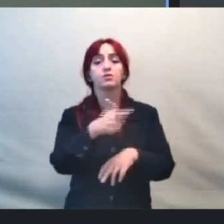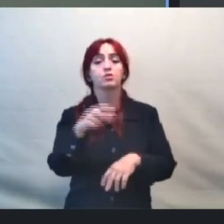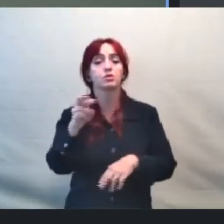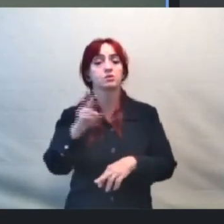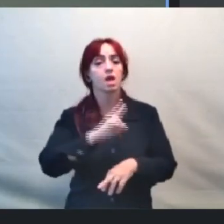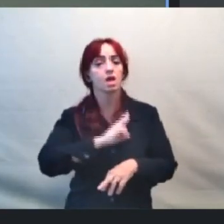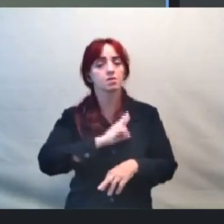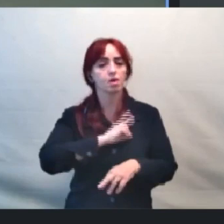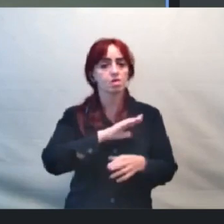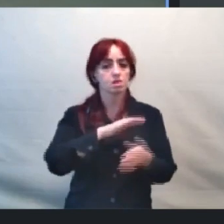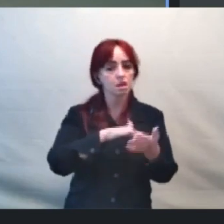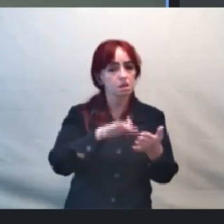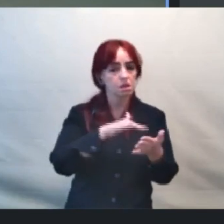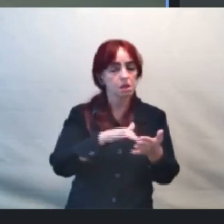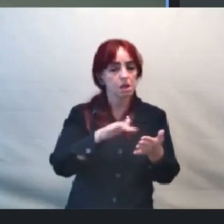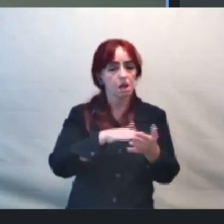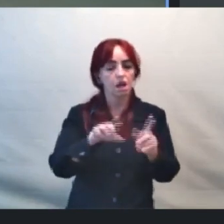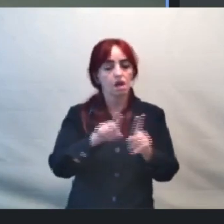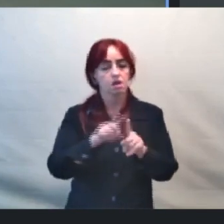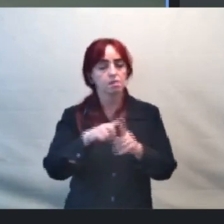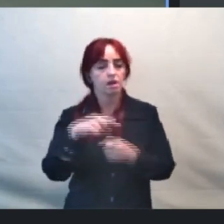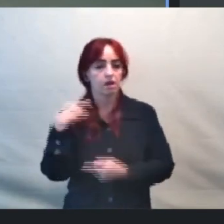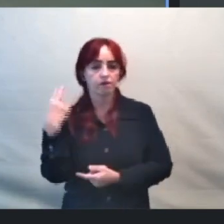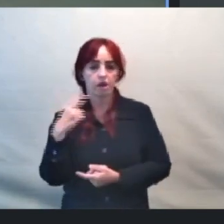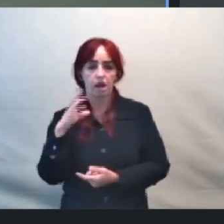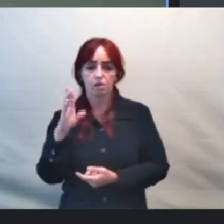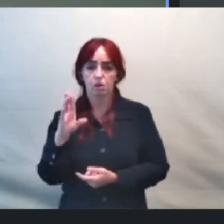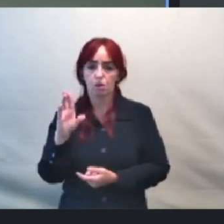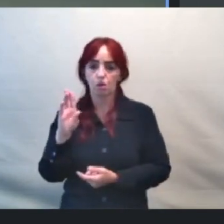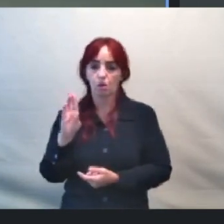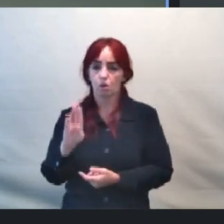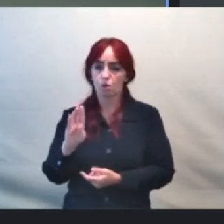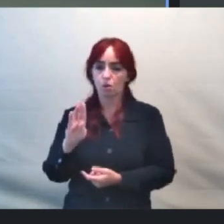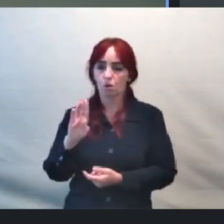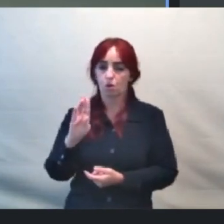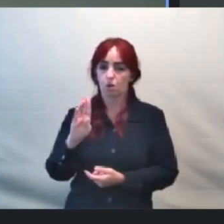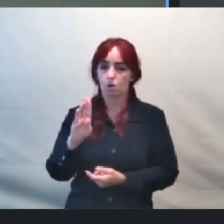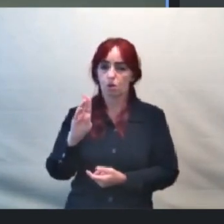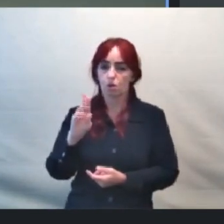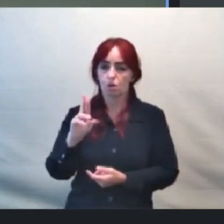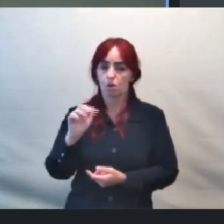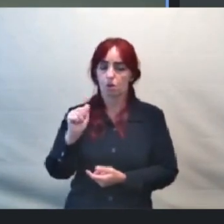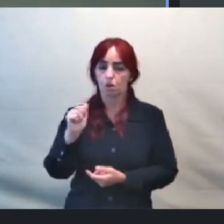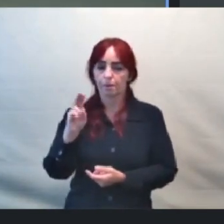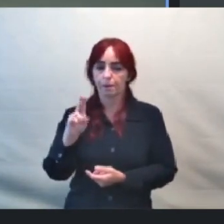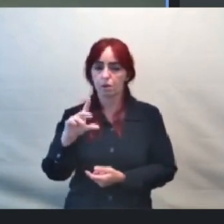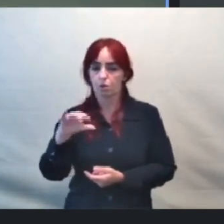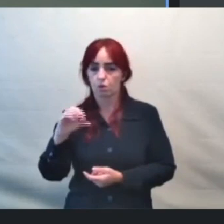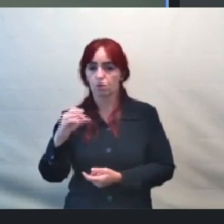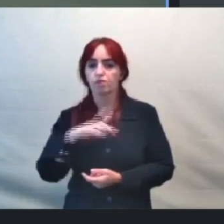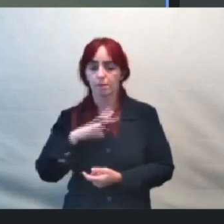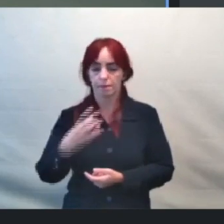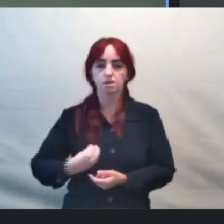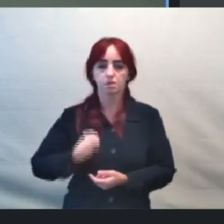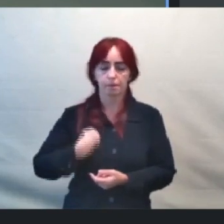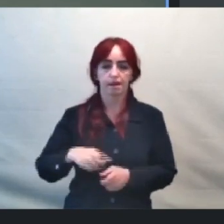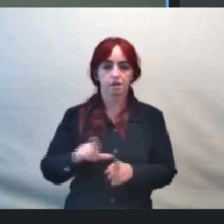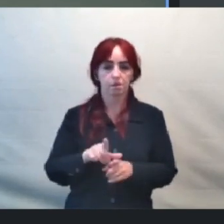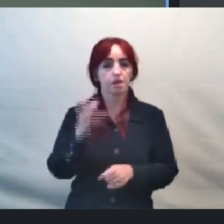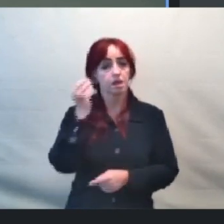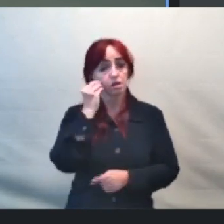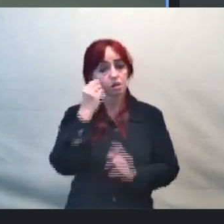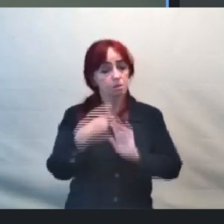secretários, também o vereador Brau Lara vai participar aqui, pelo que eu já estou vendo. Eu tento trazer hoje ainda, senão a gente